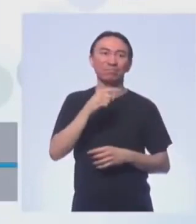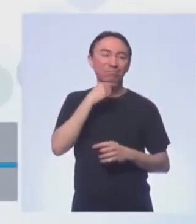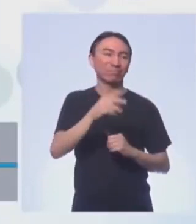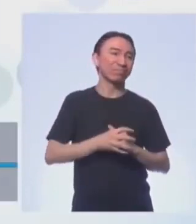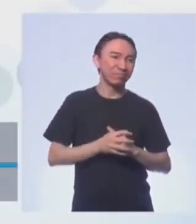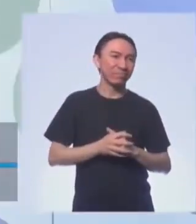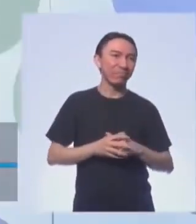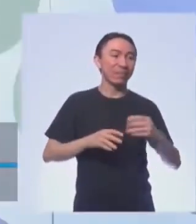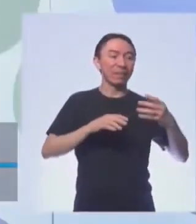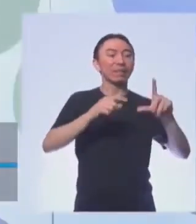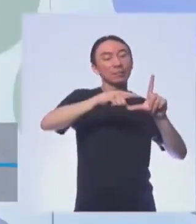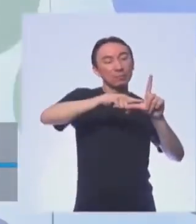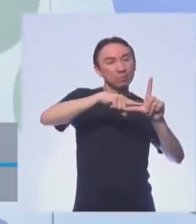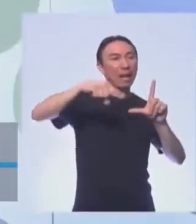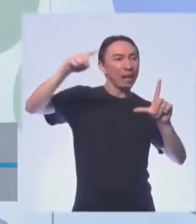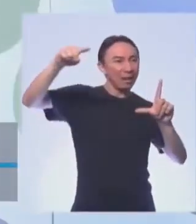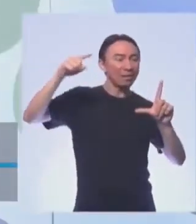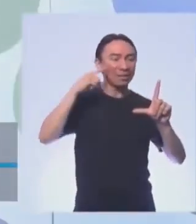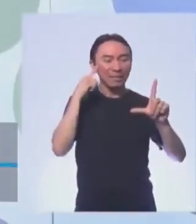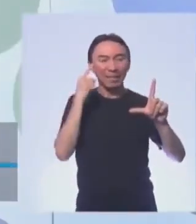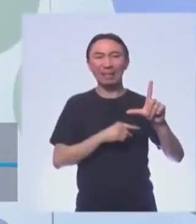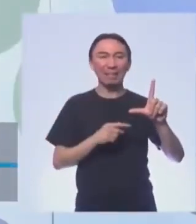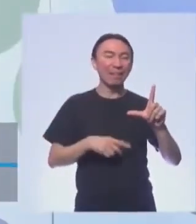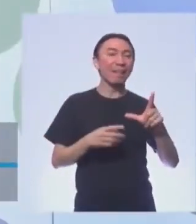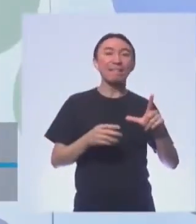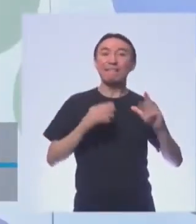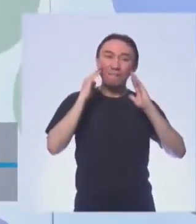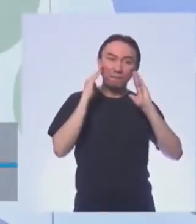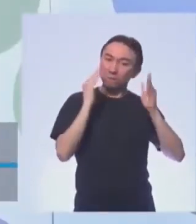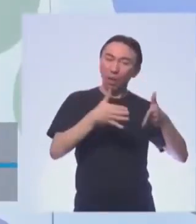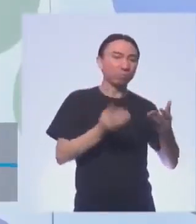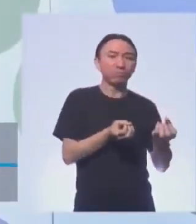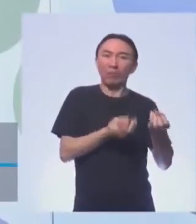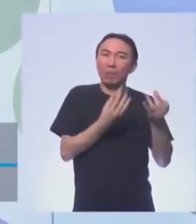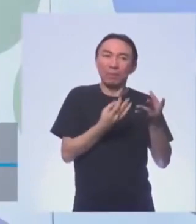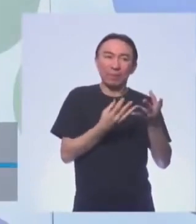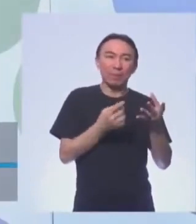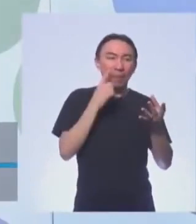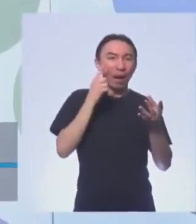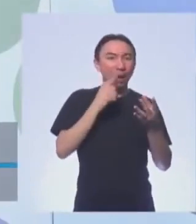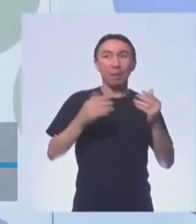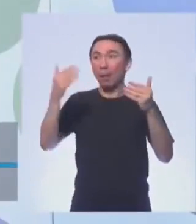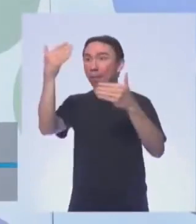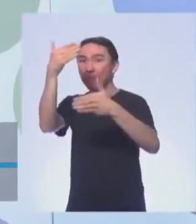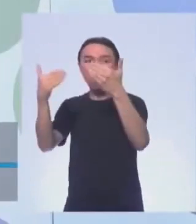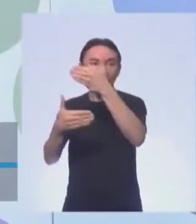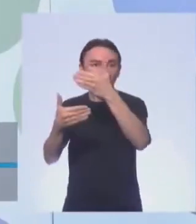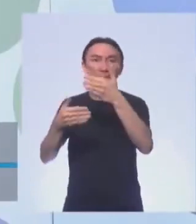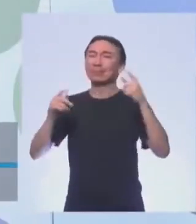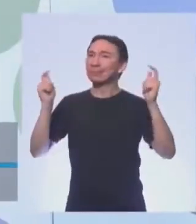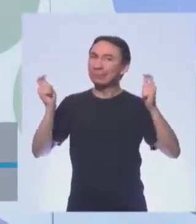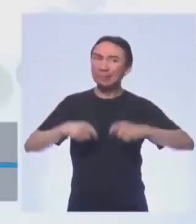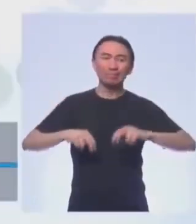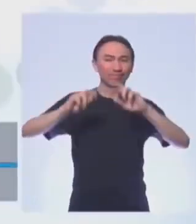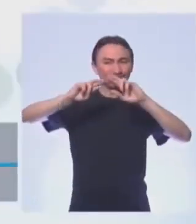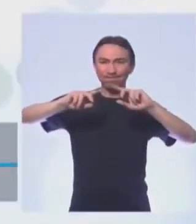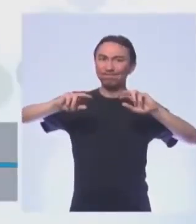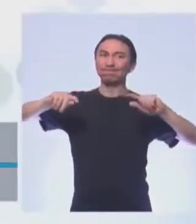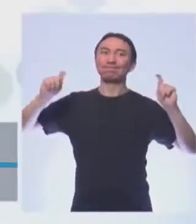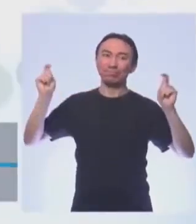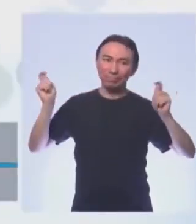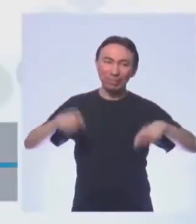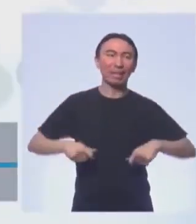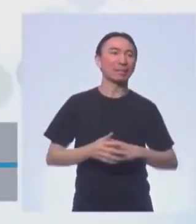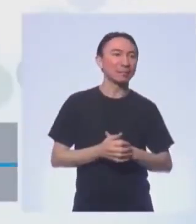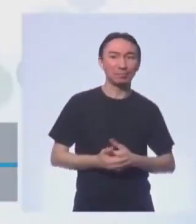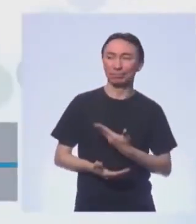confunde. Né? Você precisa restringir mais a quantidade de dados. O infográfico, pelo contrário, você pode fazer isso. Falou a especialista, gente. Olha aí,